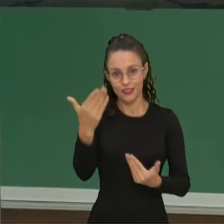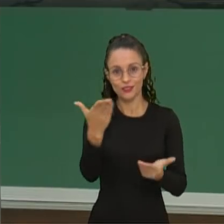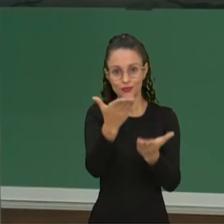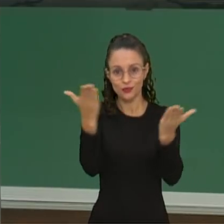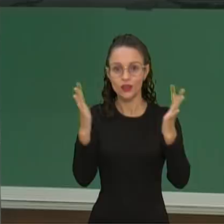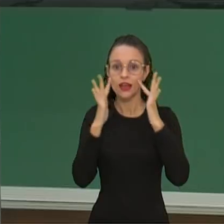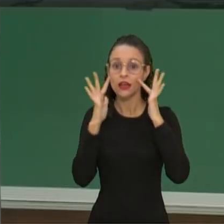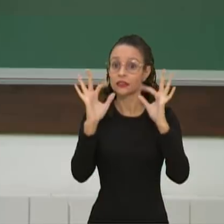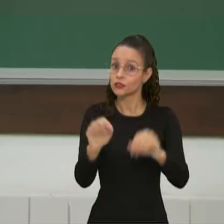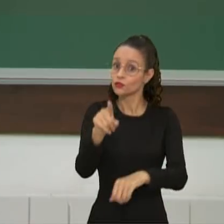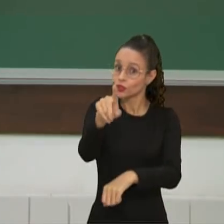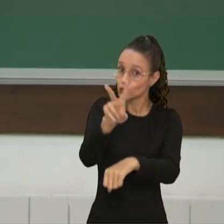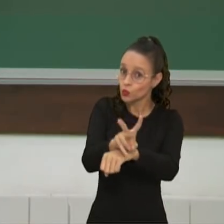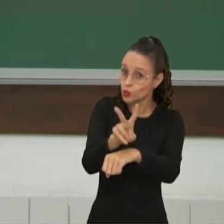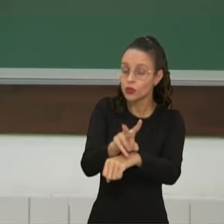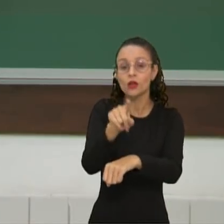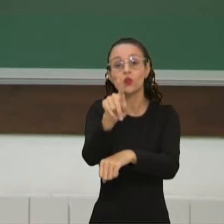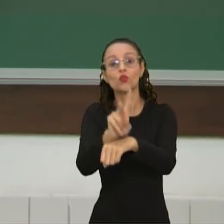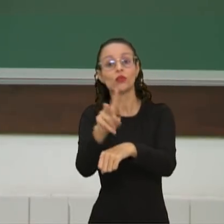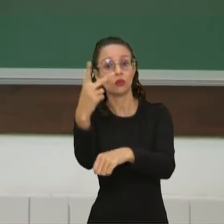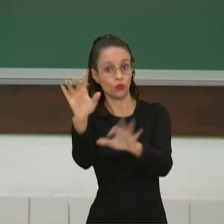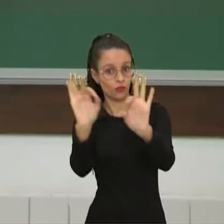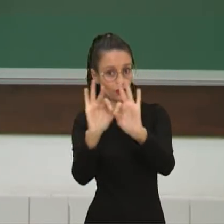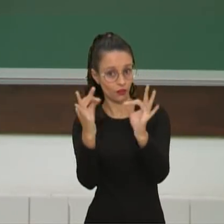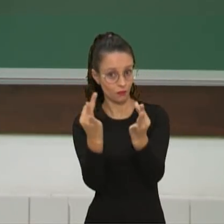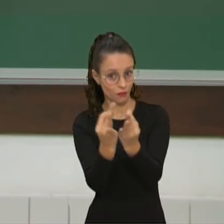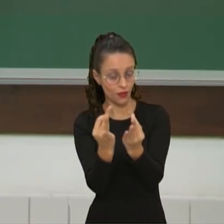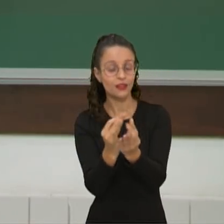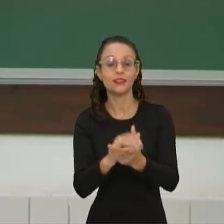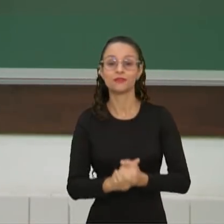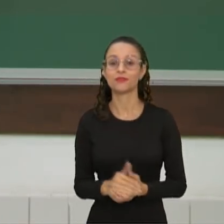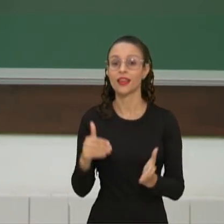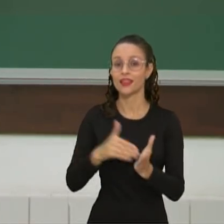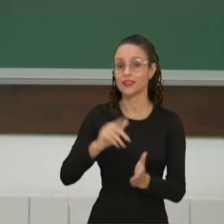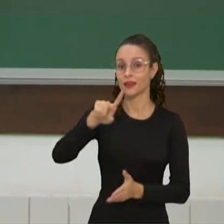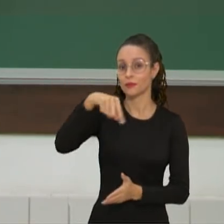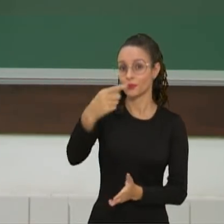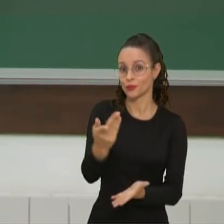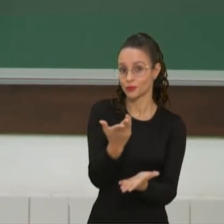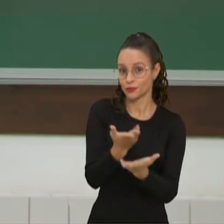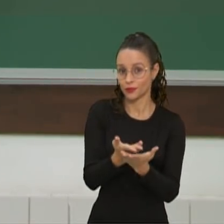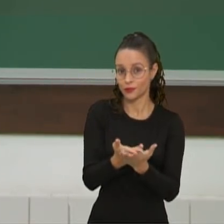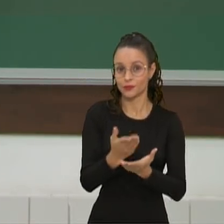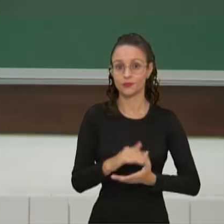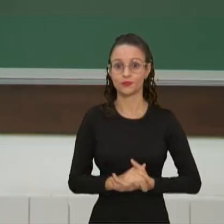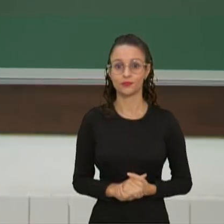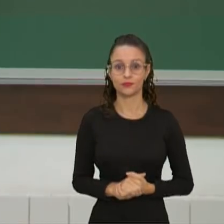atenção, se cuida aí da sua família, tá? E até a nossa próxima aula.